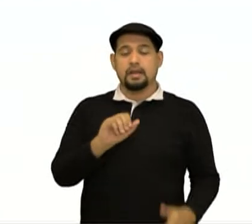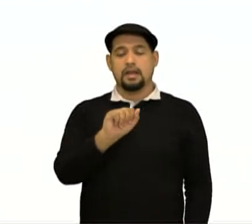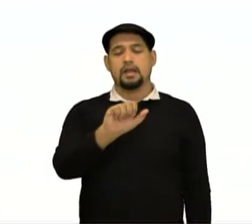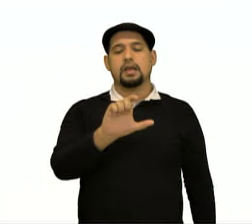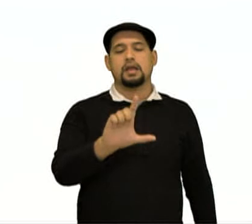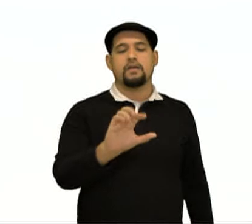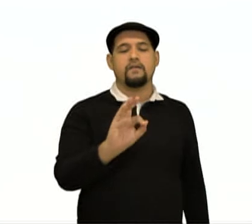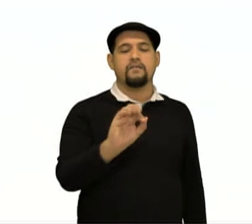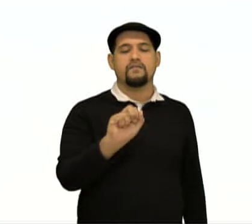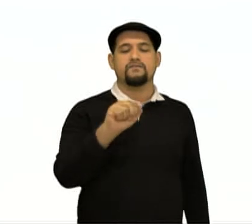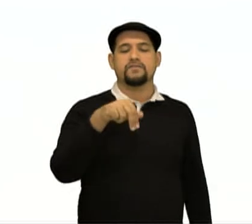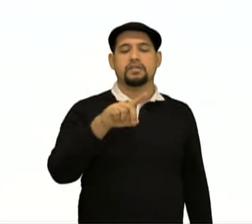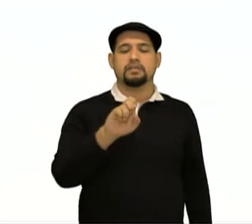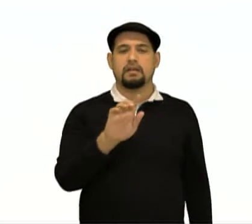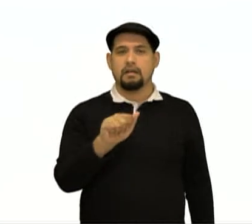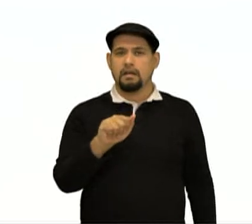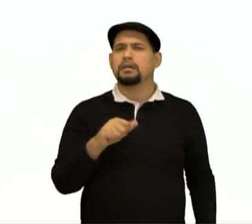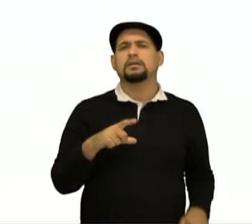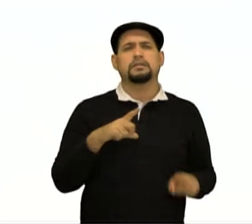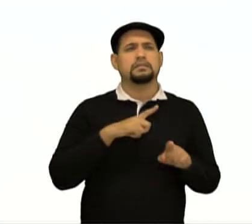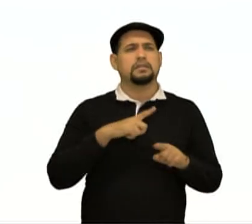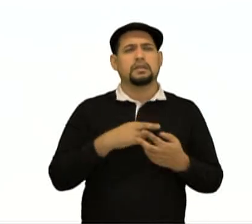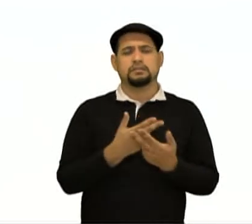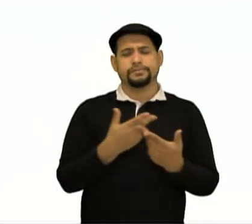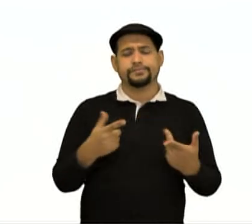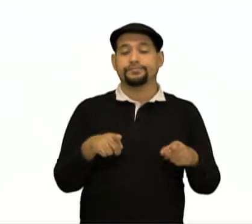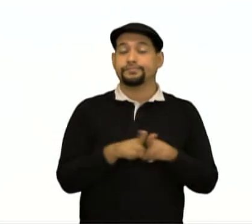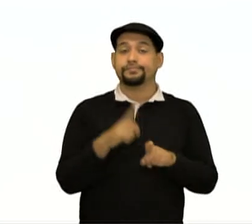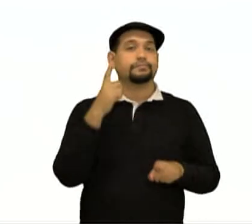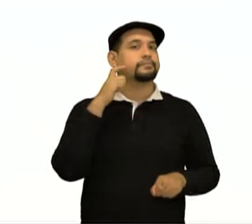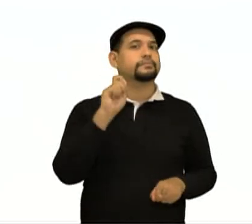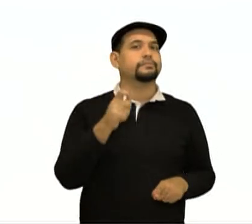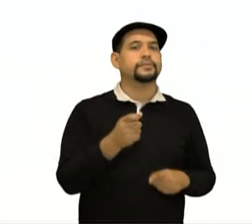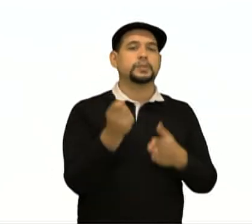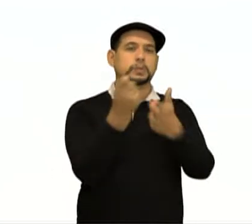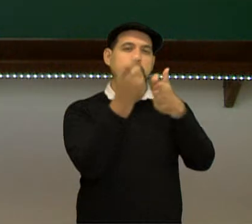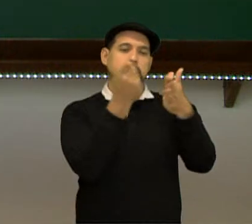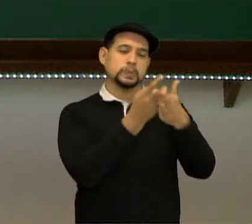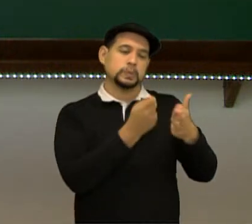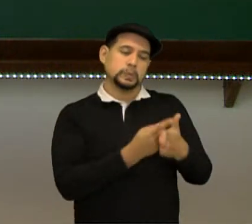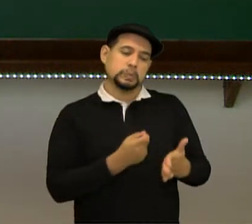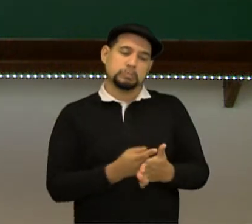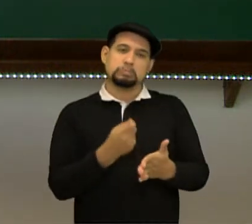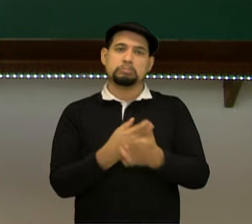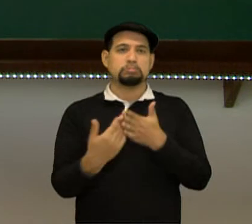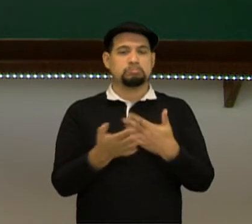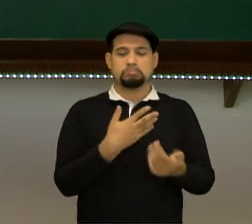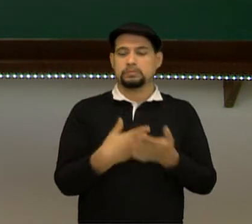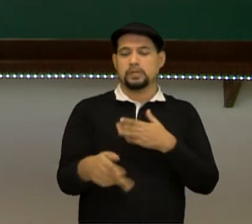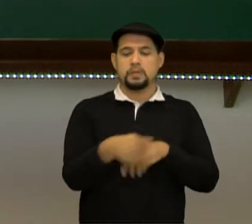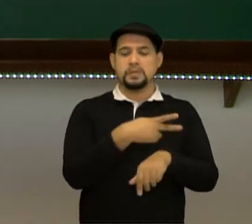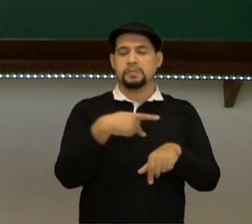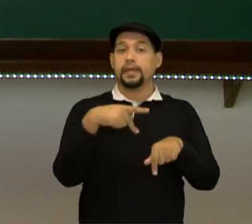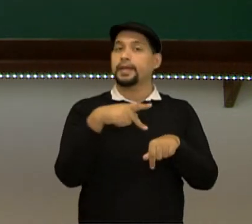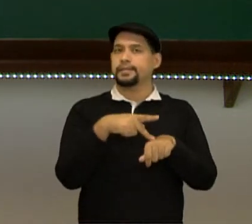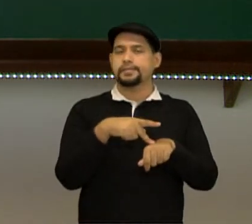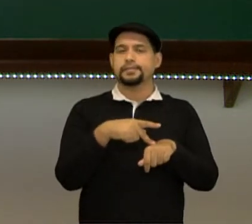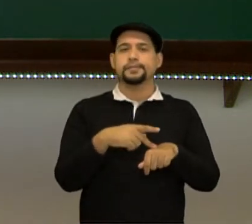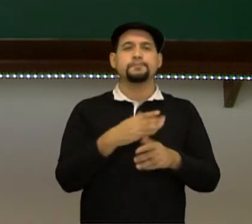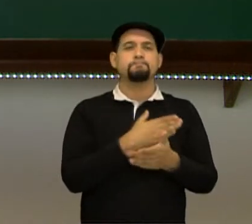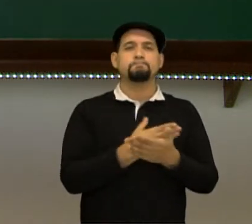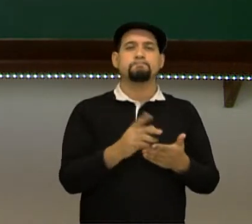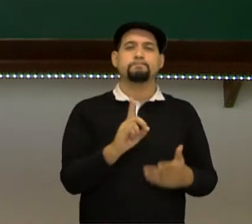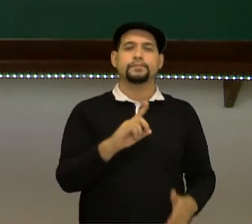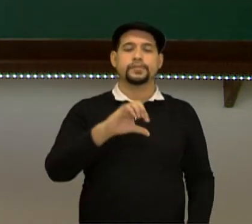termos de Alfândega Você tem uma circulação geral e uma possibilidade de compra em qualquer um dos três países se deu a partir